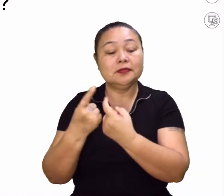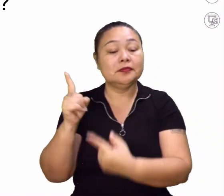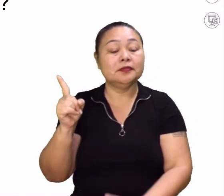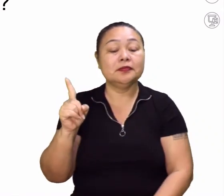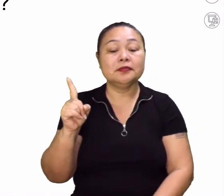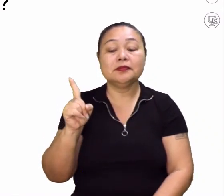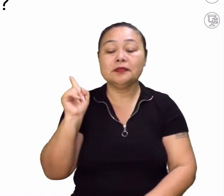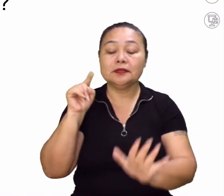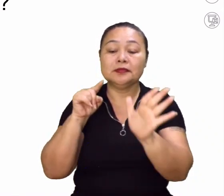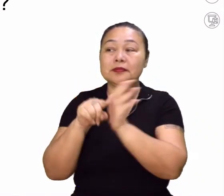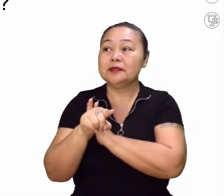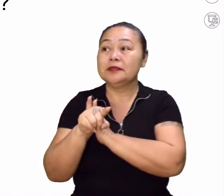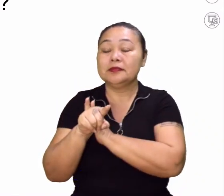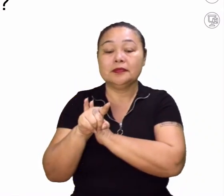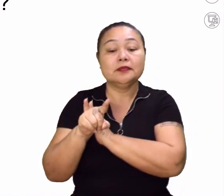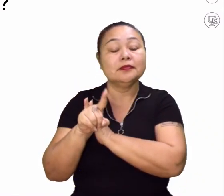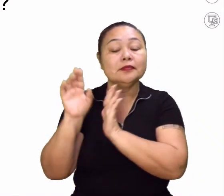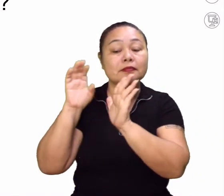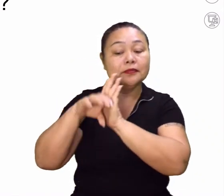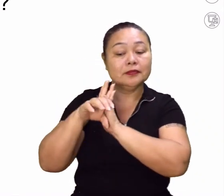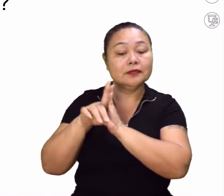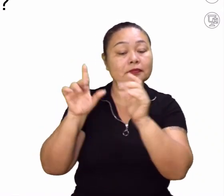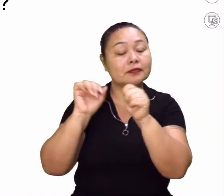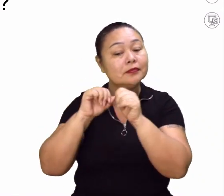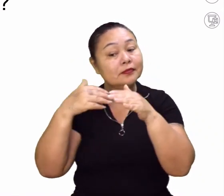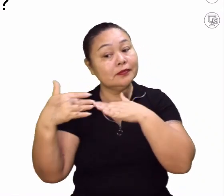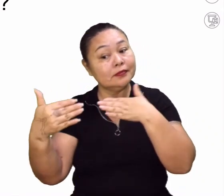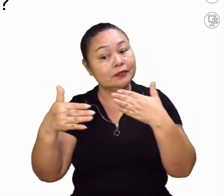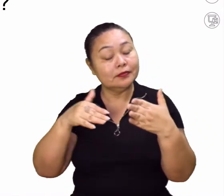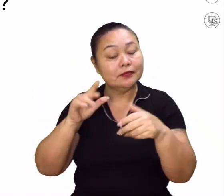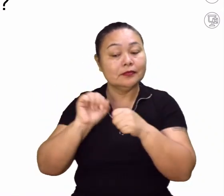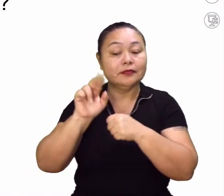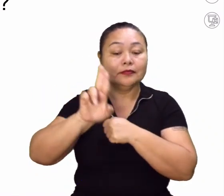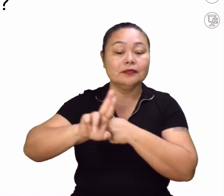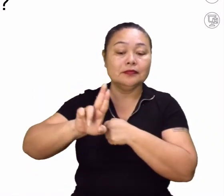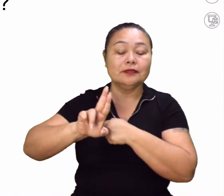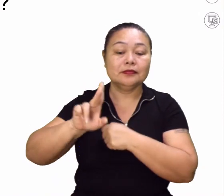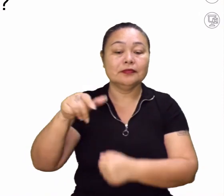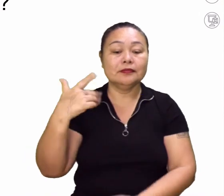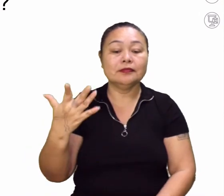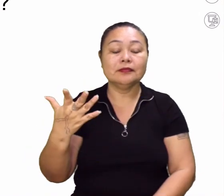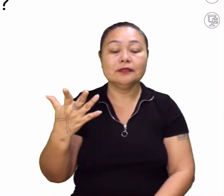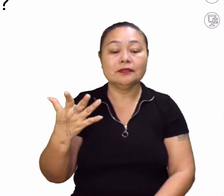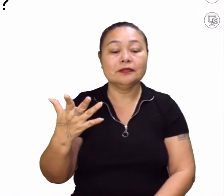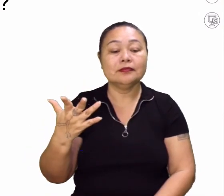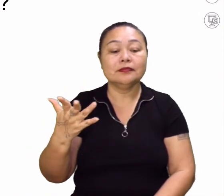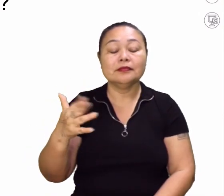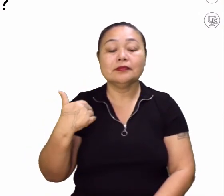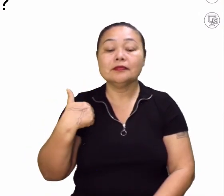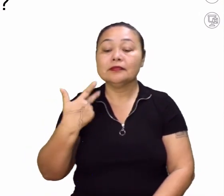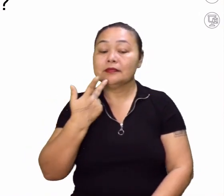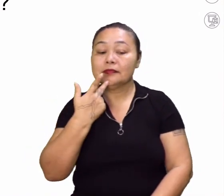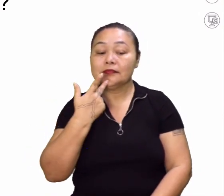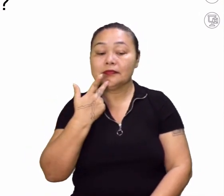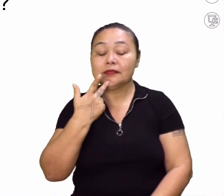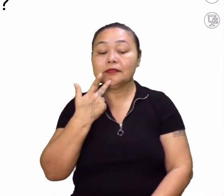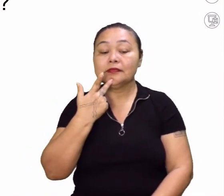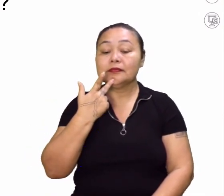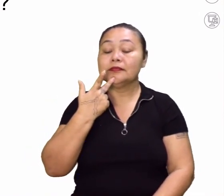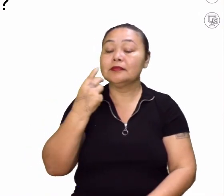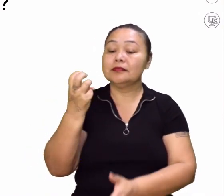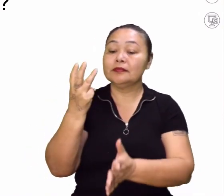Interessante a questão porque ele está falando de um conceito ali bacana e dizendo a aplicabilidade dela, né? Muito bem. Então, estamos falando de quê?